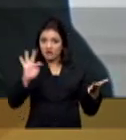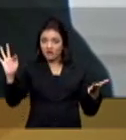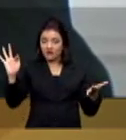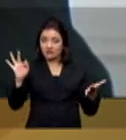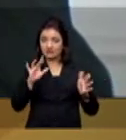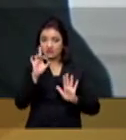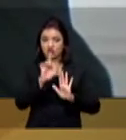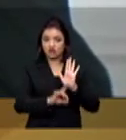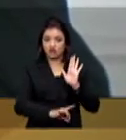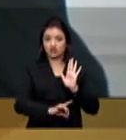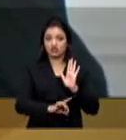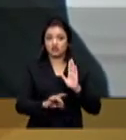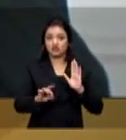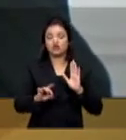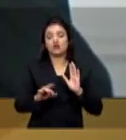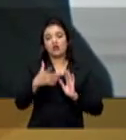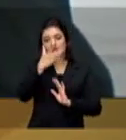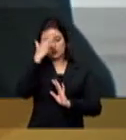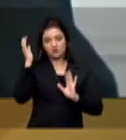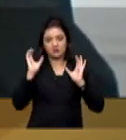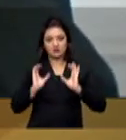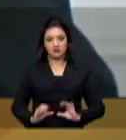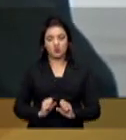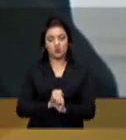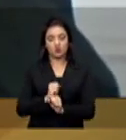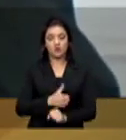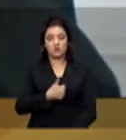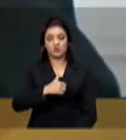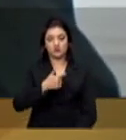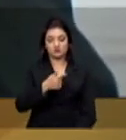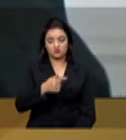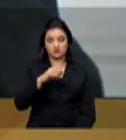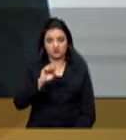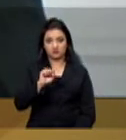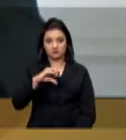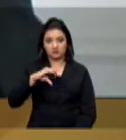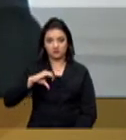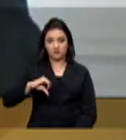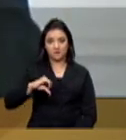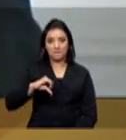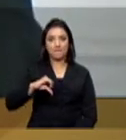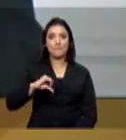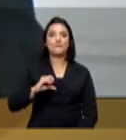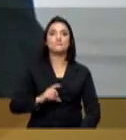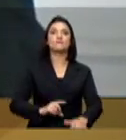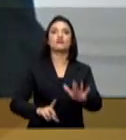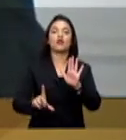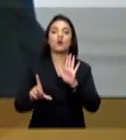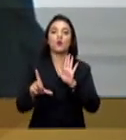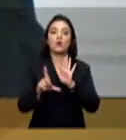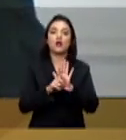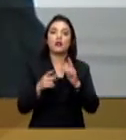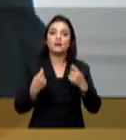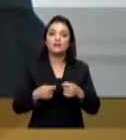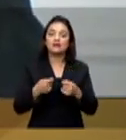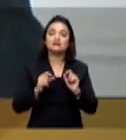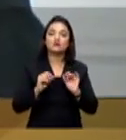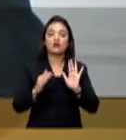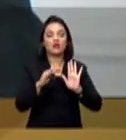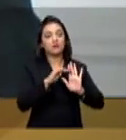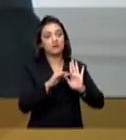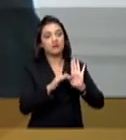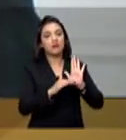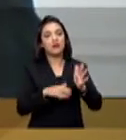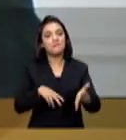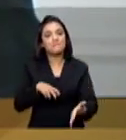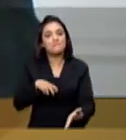dos Direitos do Homem e do Cidadão, de 1789, É, a lei apenas deve estabelecer penas estritas